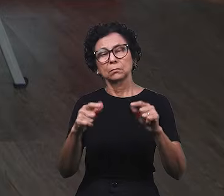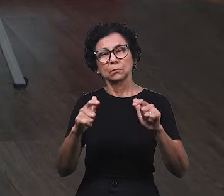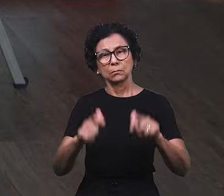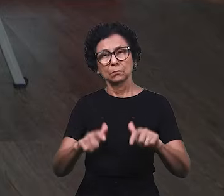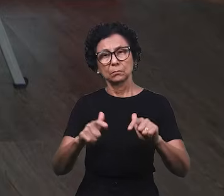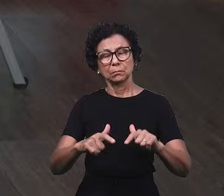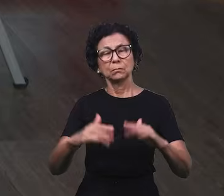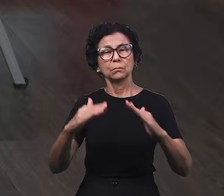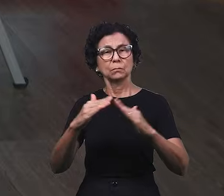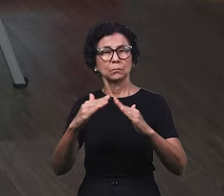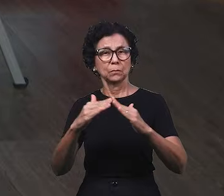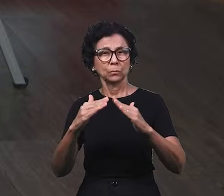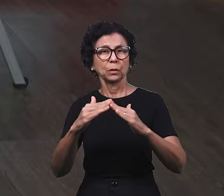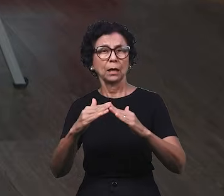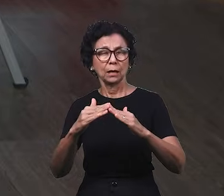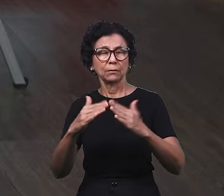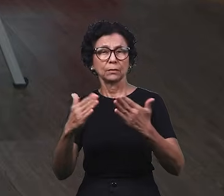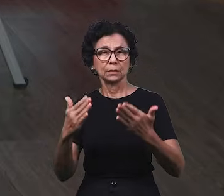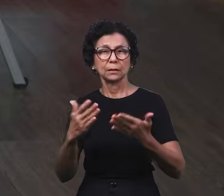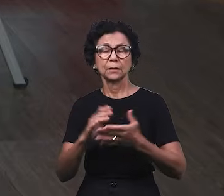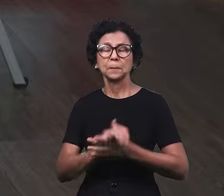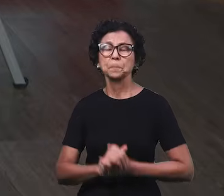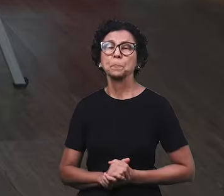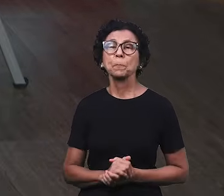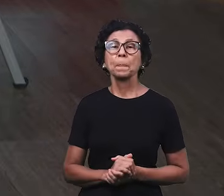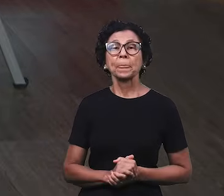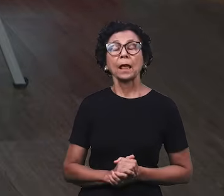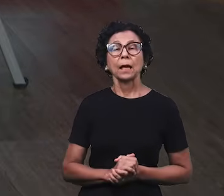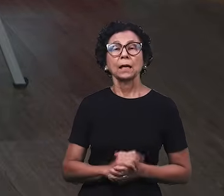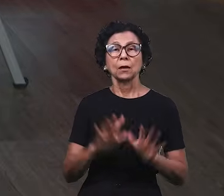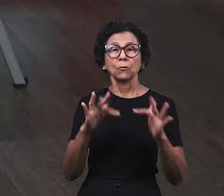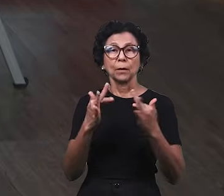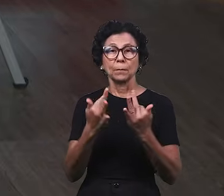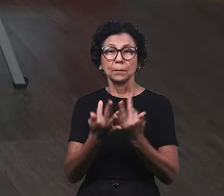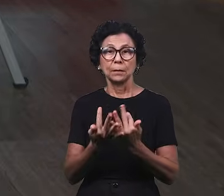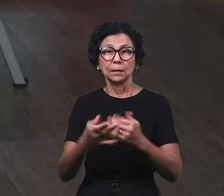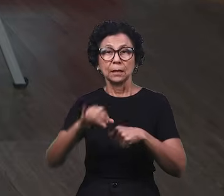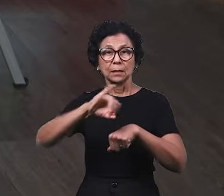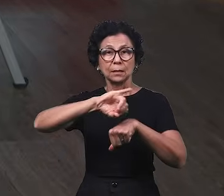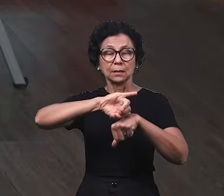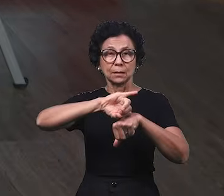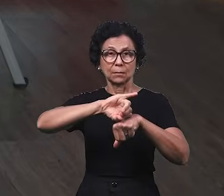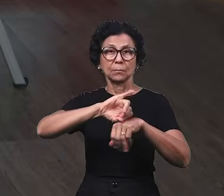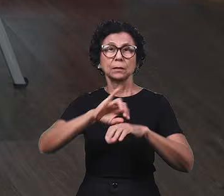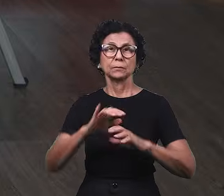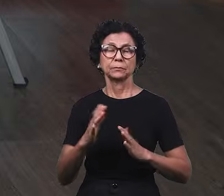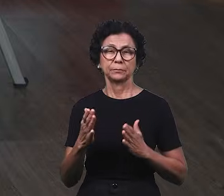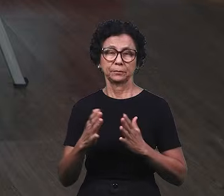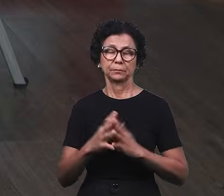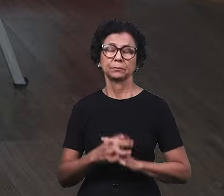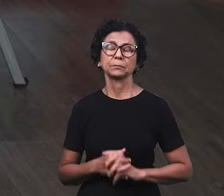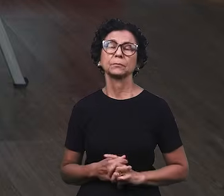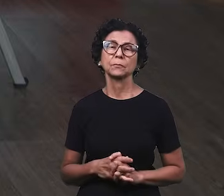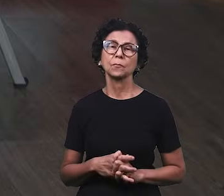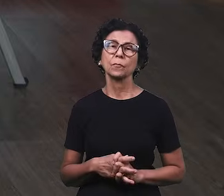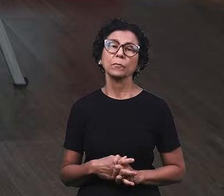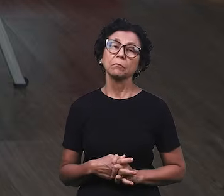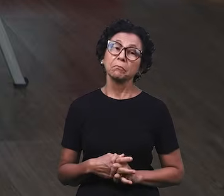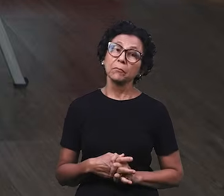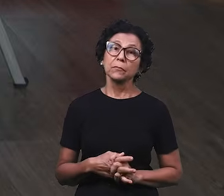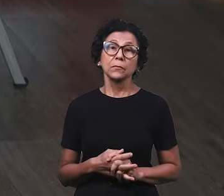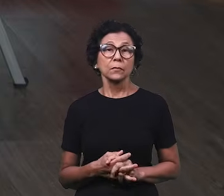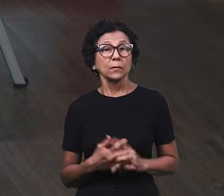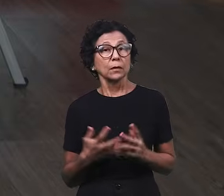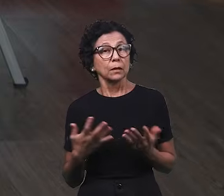mostra que essa manjedoura que Jesus nasceu pode ter sido, deve ter sido, em